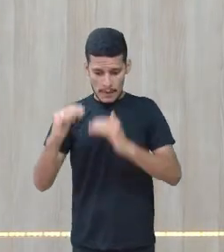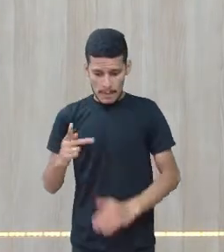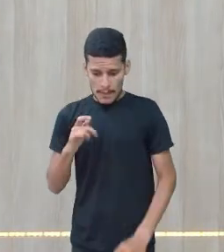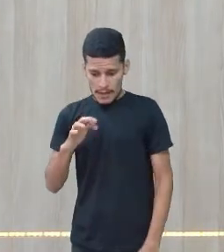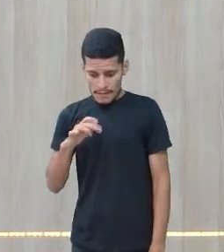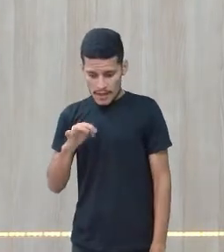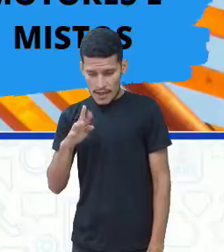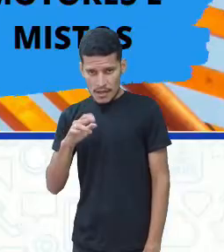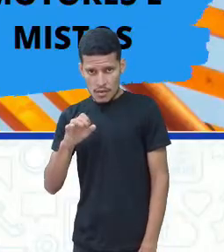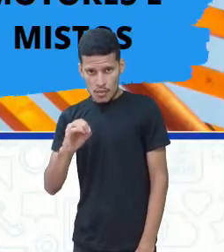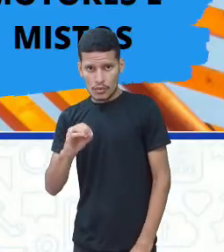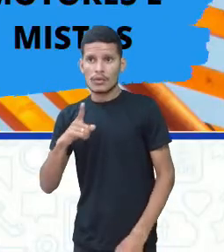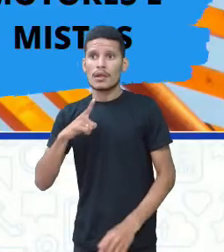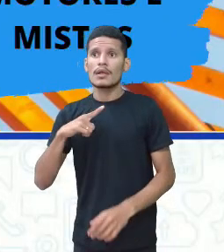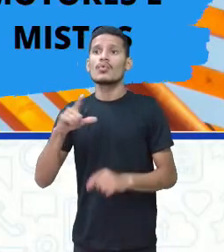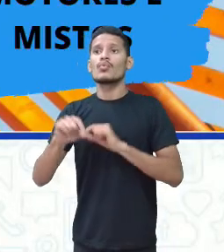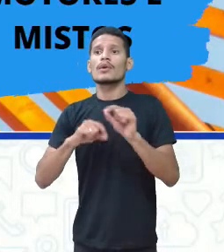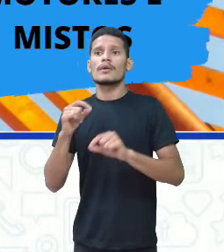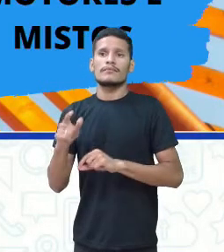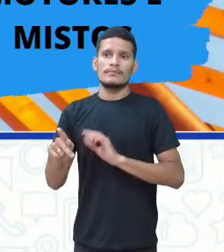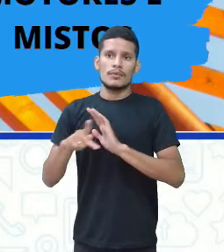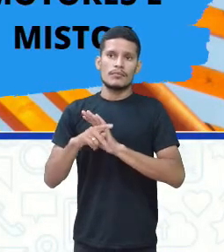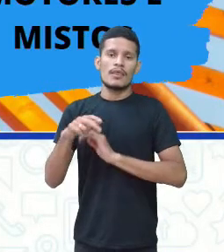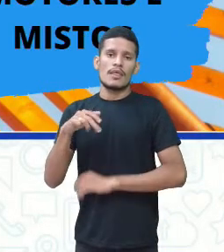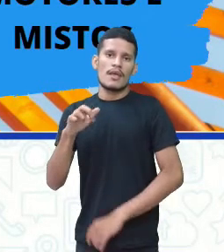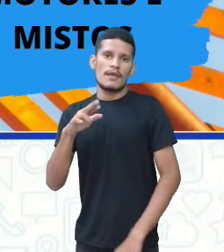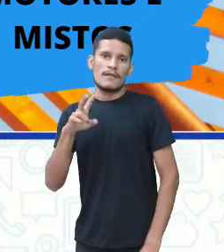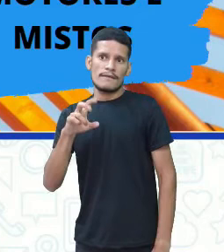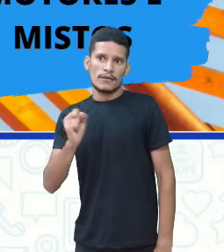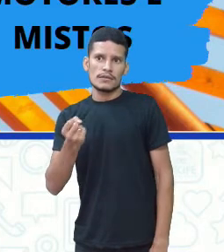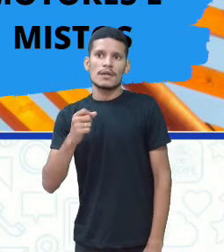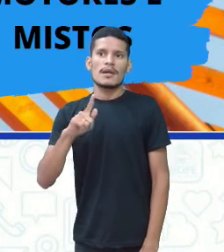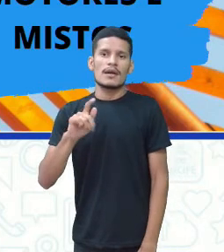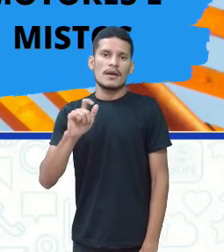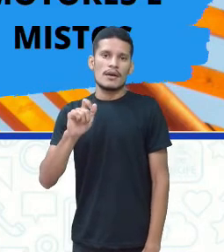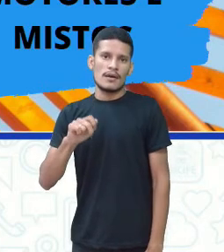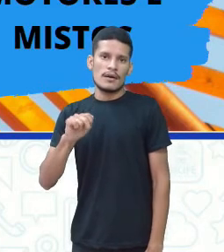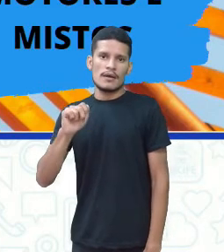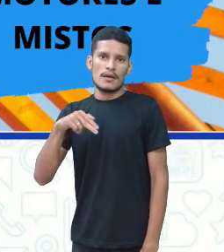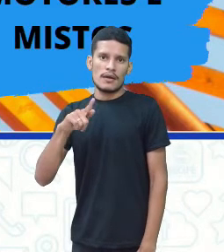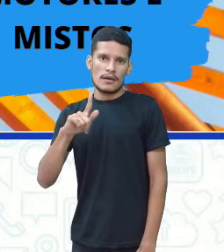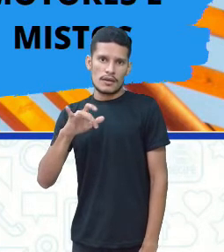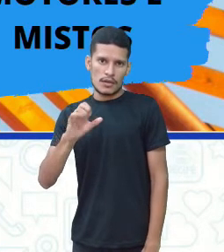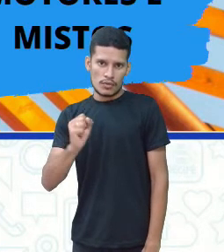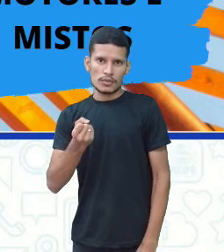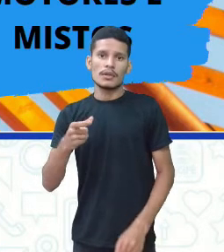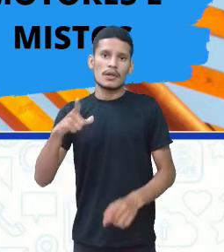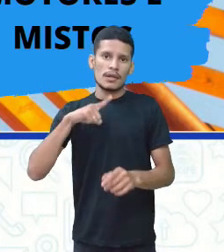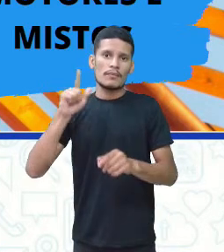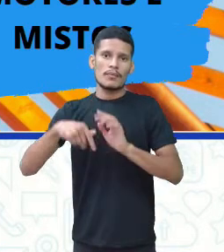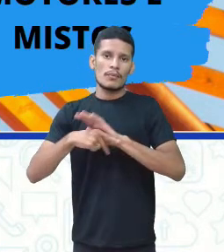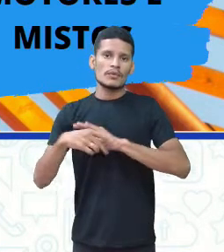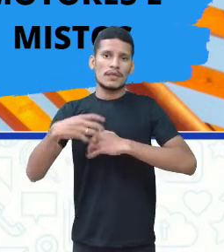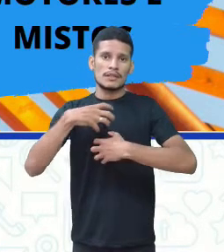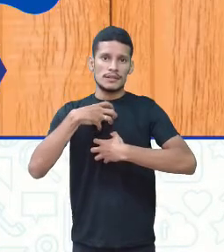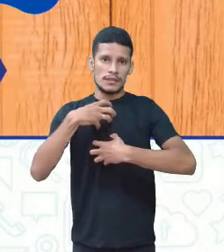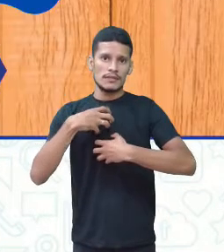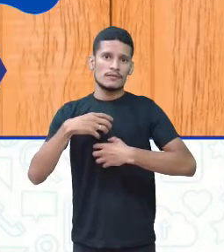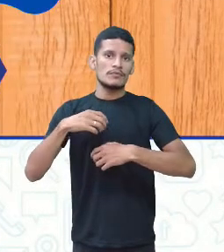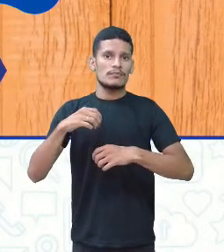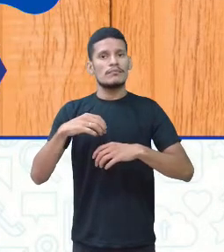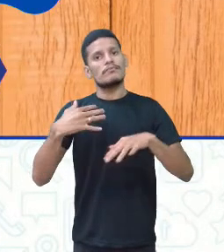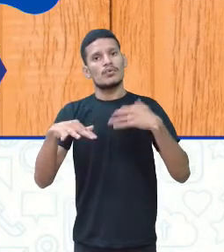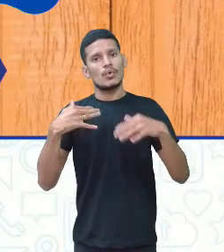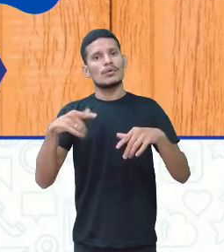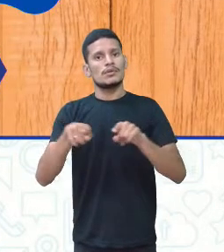periférico, os nervos e os gânglios, né, a questão do sensitivo, né, os nervos sensitivos, motores e mistos. Lembrando